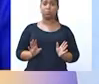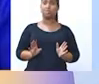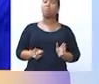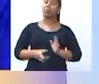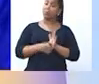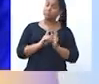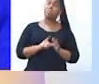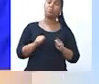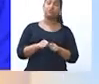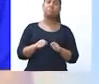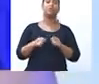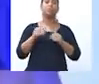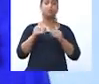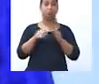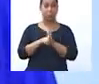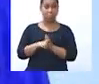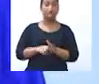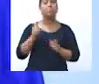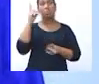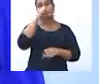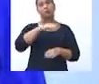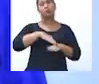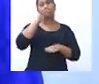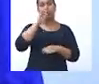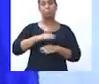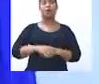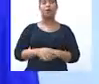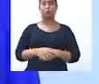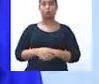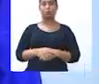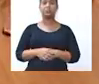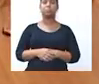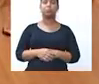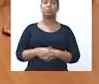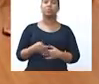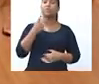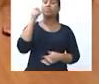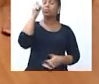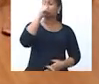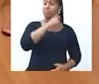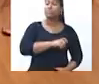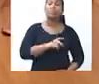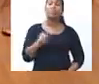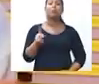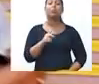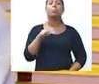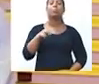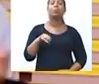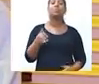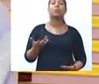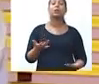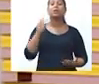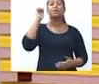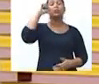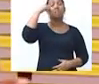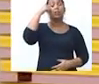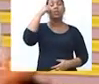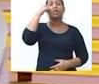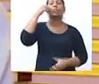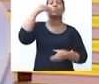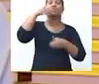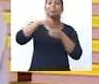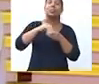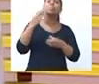pesquisa. Válida, claro, né? Então é mais difícil mesmo, né? Falando em dificuldade, professora Mônica, e os negros na ciência? E